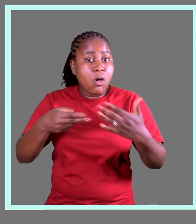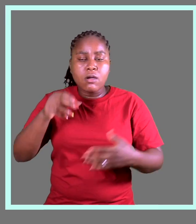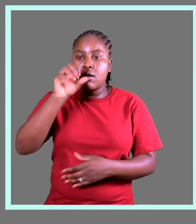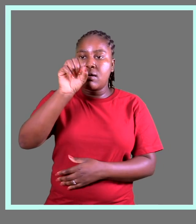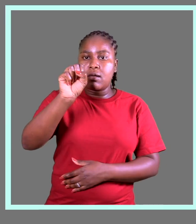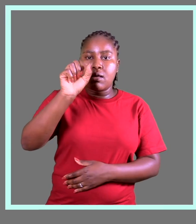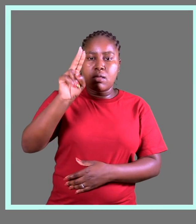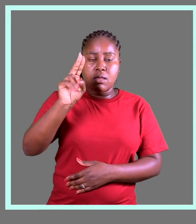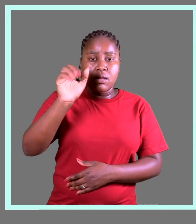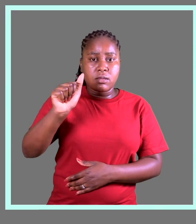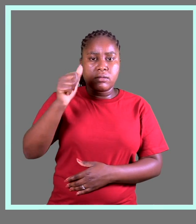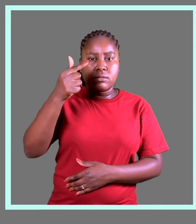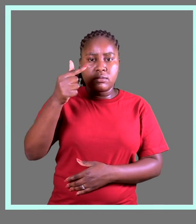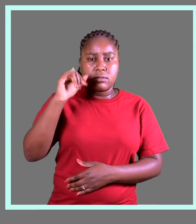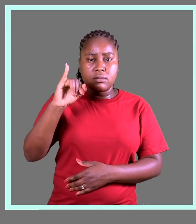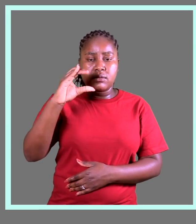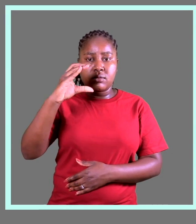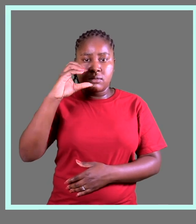conta como foram as aulas.